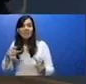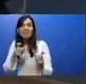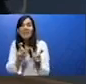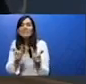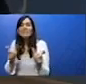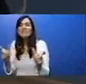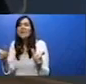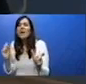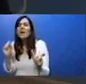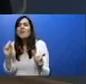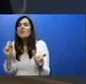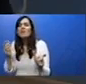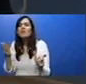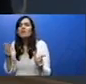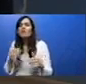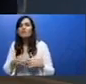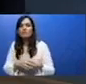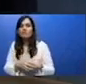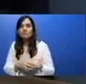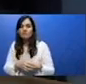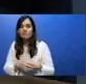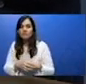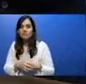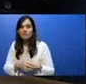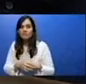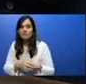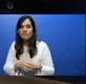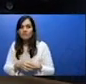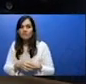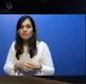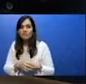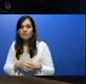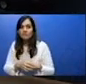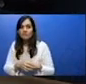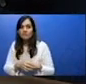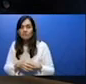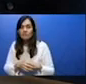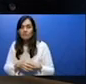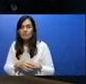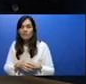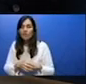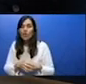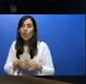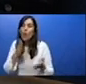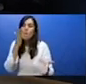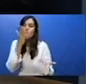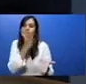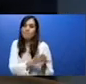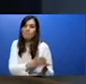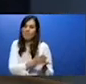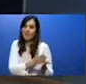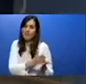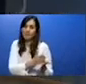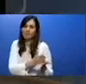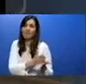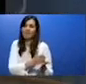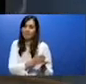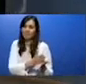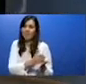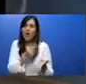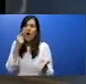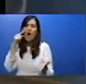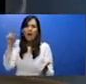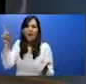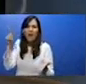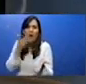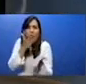Ó, observou? Onde está o tio nas palavrinhas? No início, observando aqui, ó,